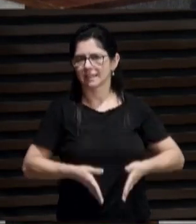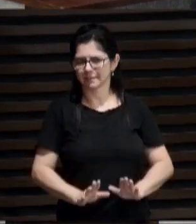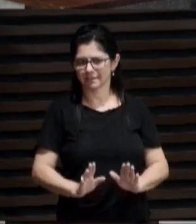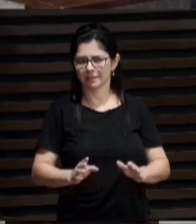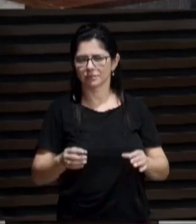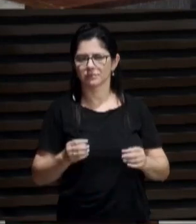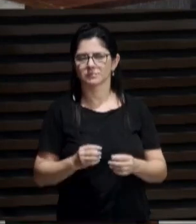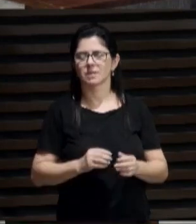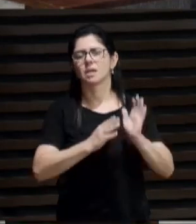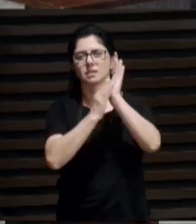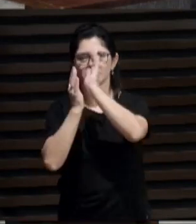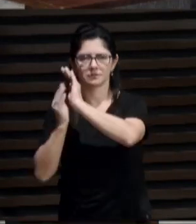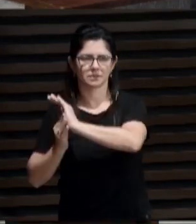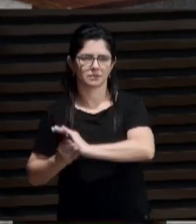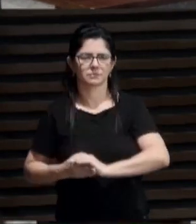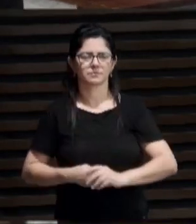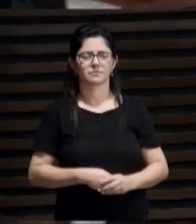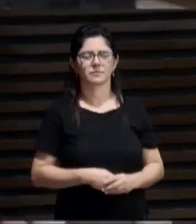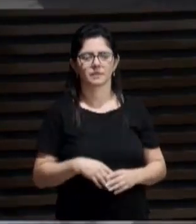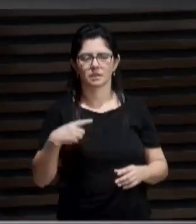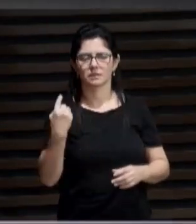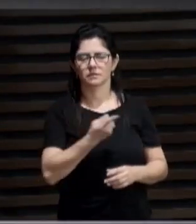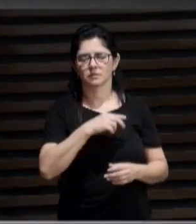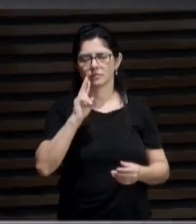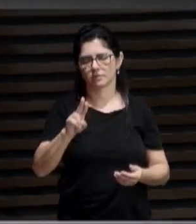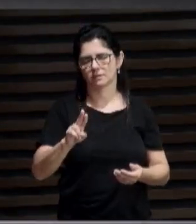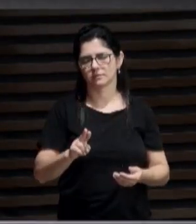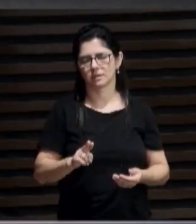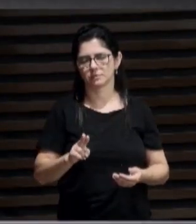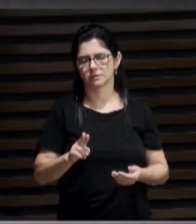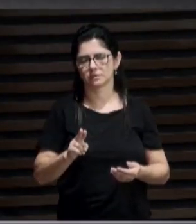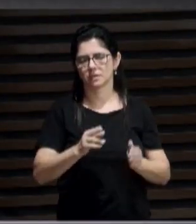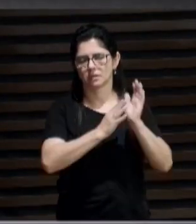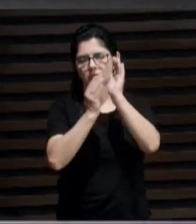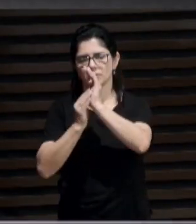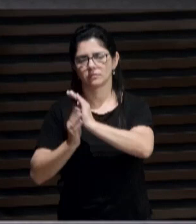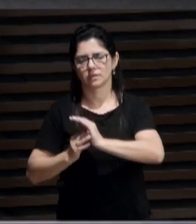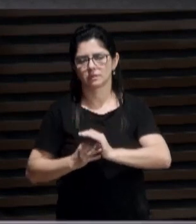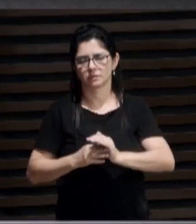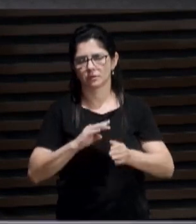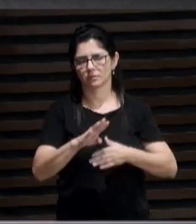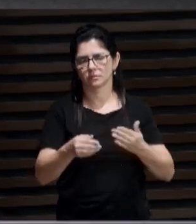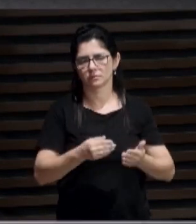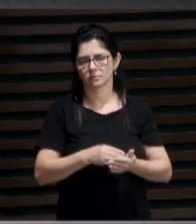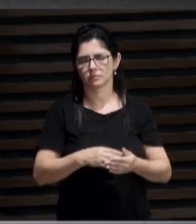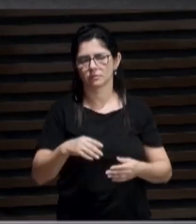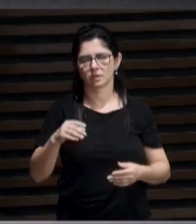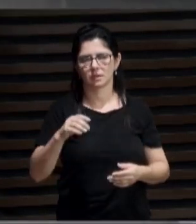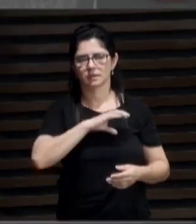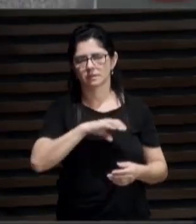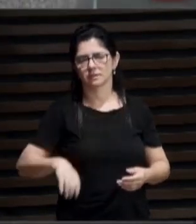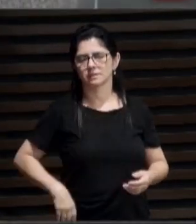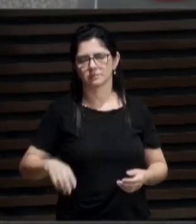Louvar, nós vemos o louvor em toda a criação de Deus. Uma pessoa ímpia pode louvar a Deus, quando